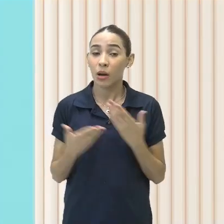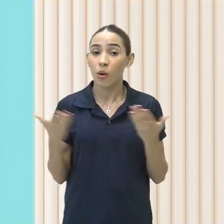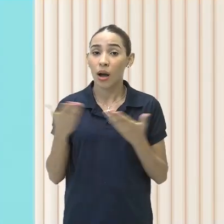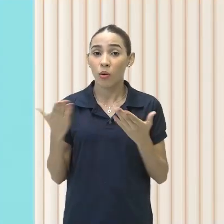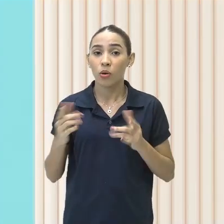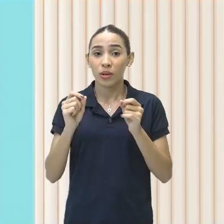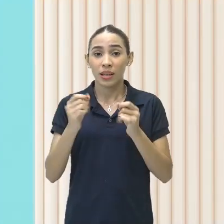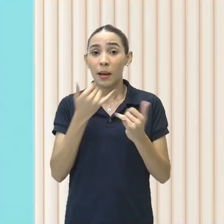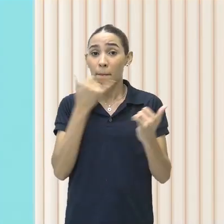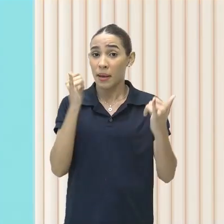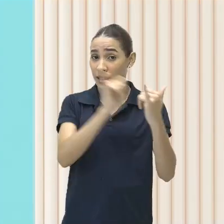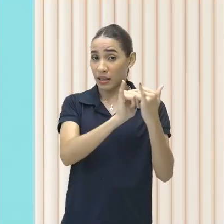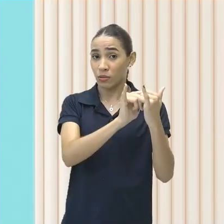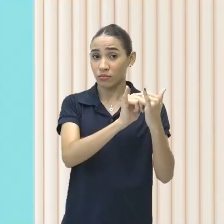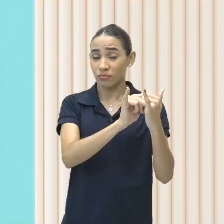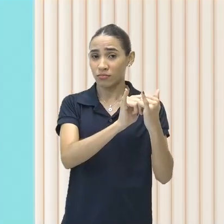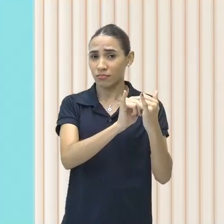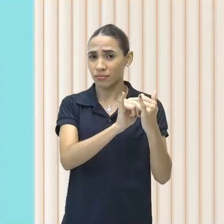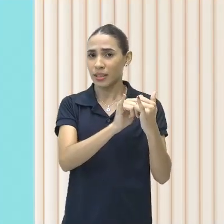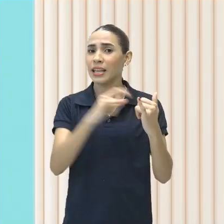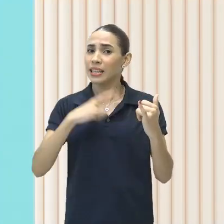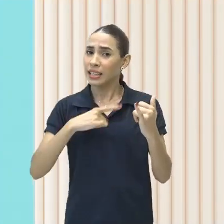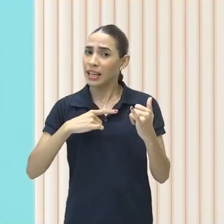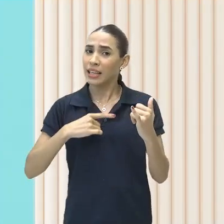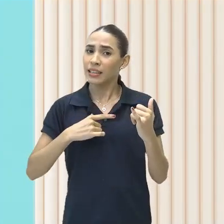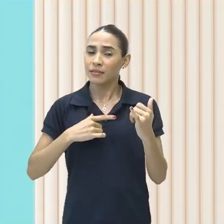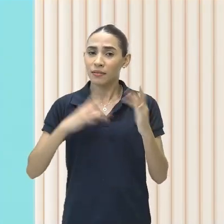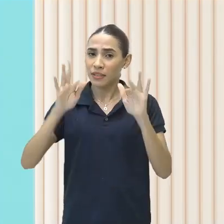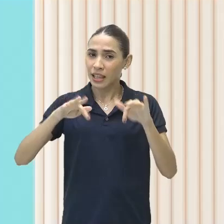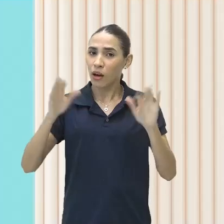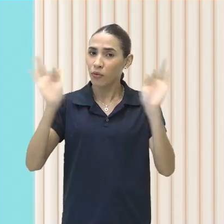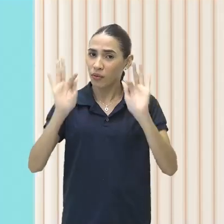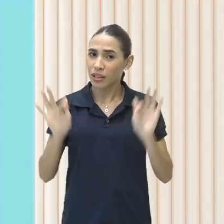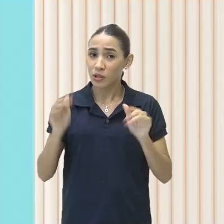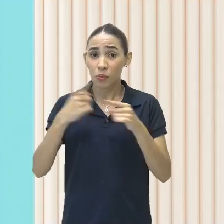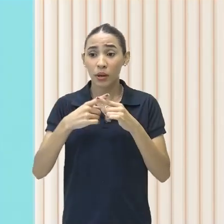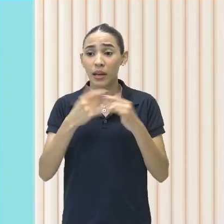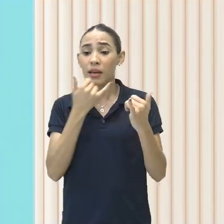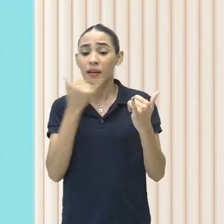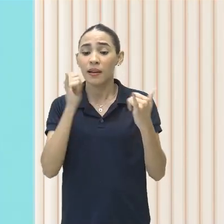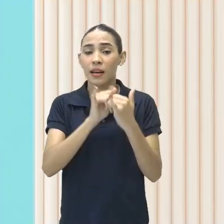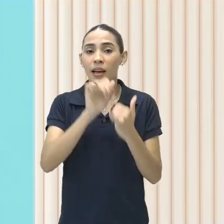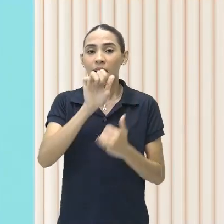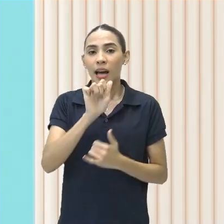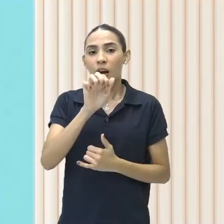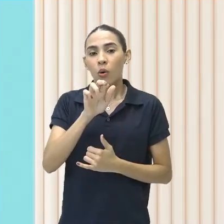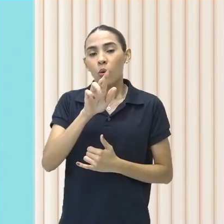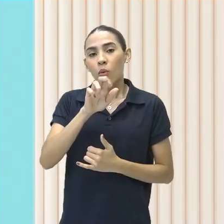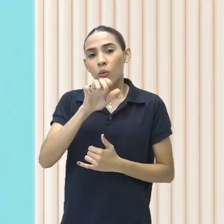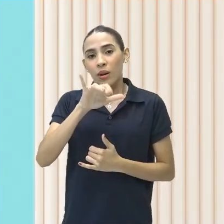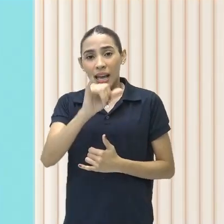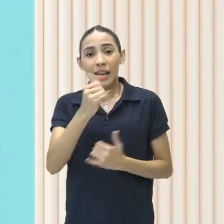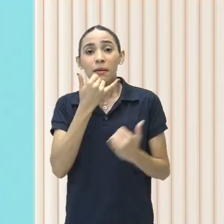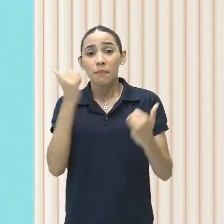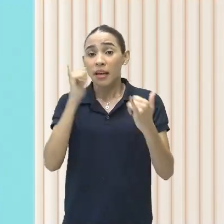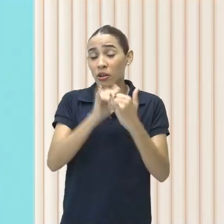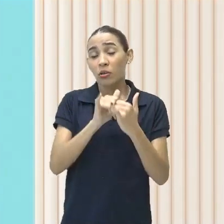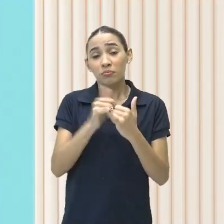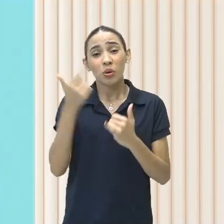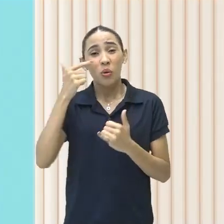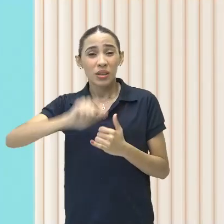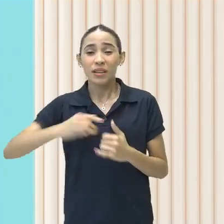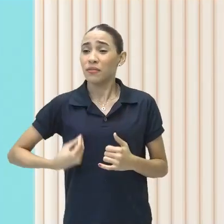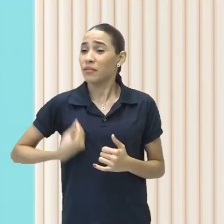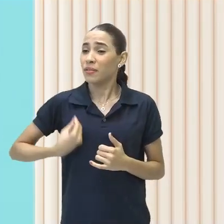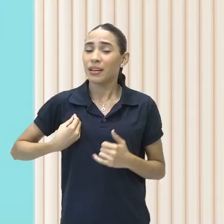merece perdão, e ele tem um final feliz, porque ele é perdoado pela Aurélia, ele consegue uma ascensão social, vai